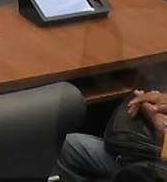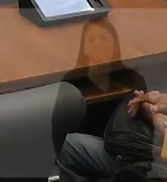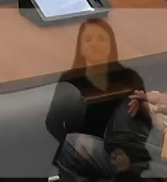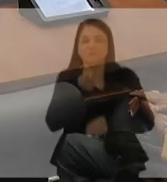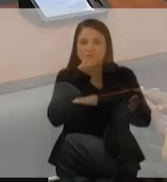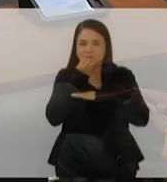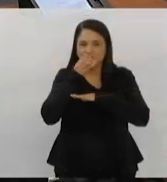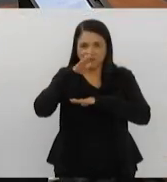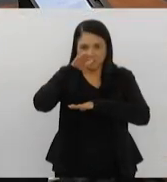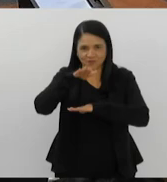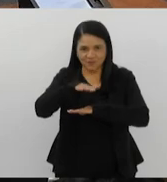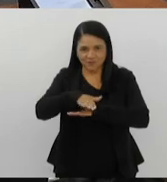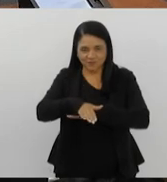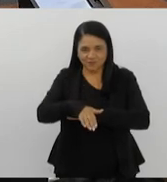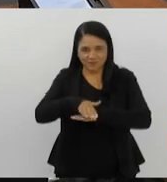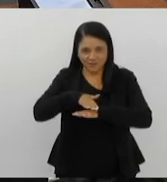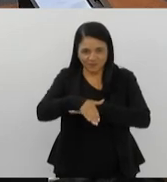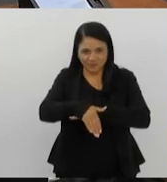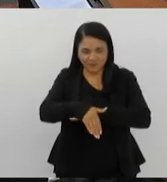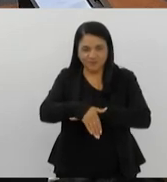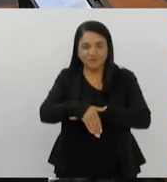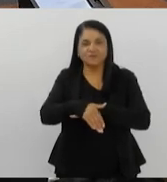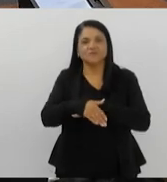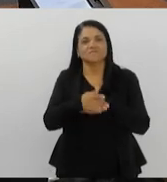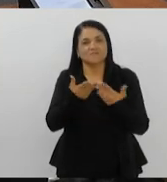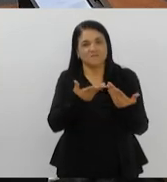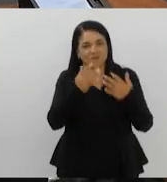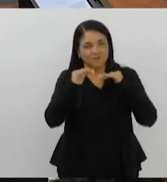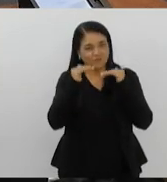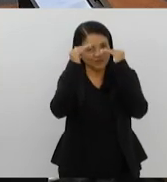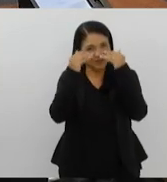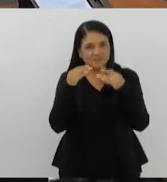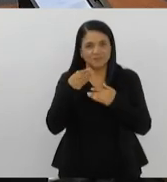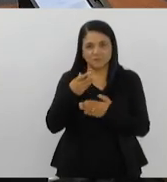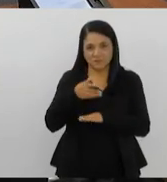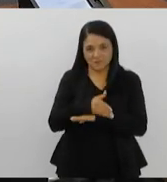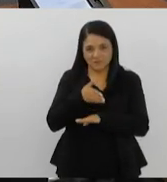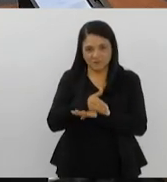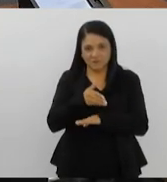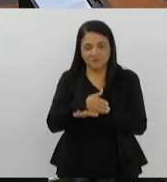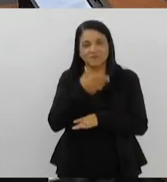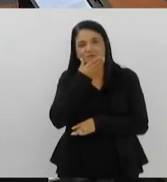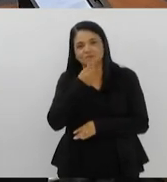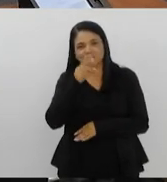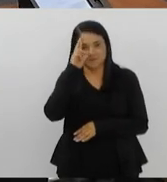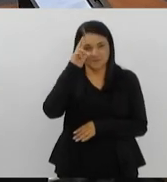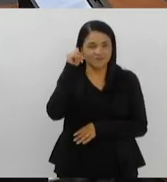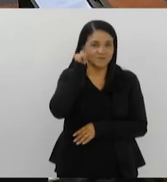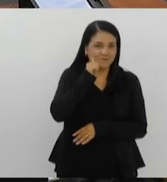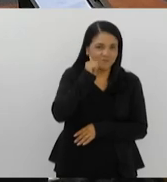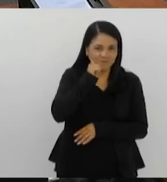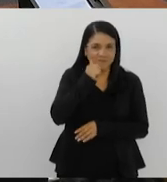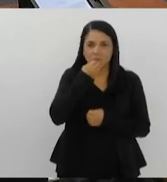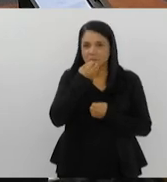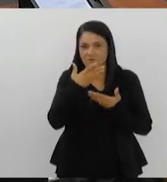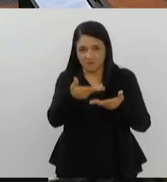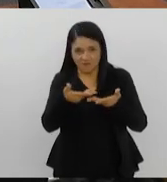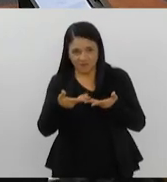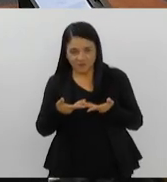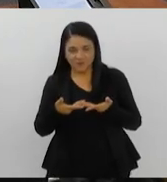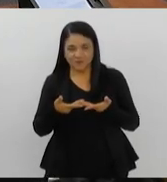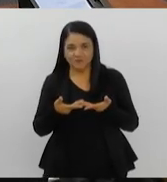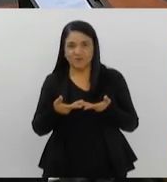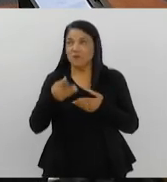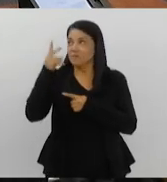Boa noite autoridades presentes senhoras e senhores sejam todos bem-vindos